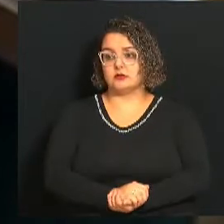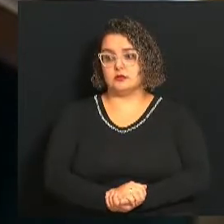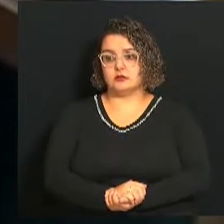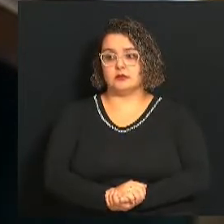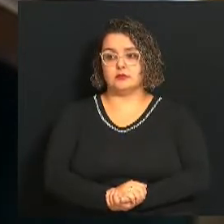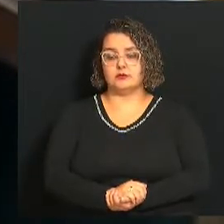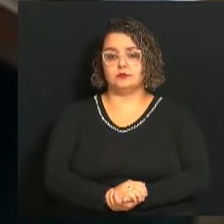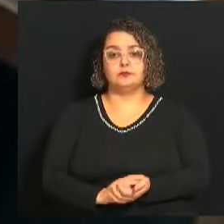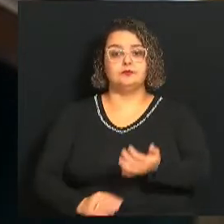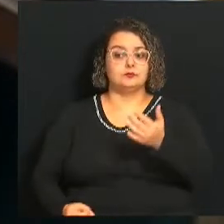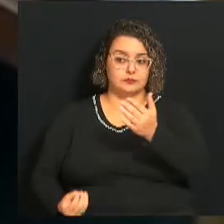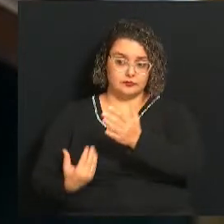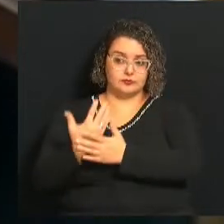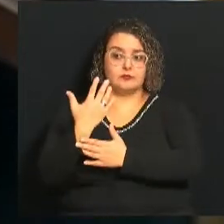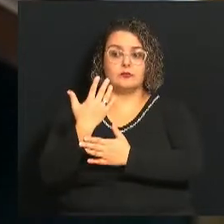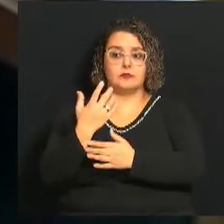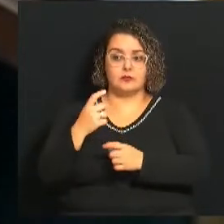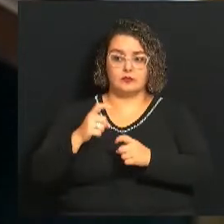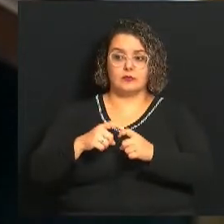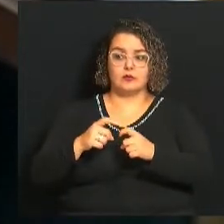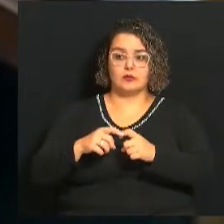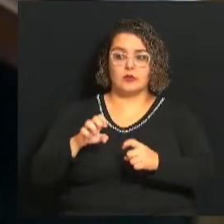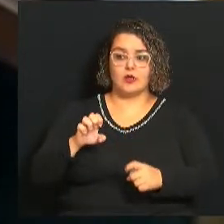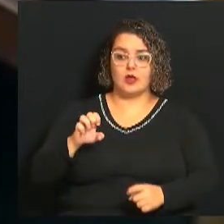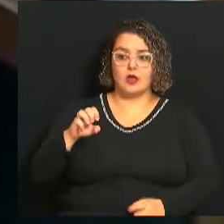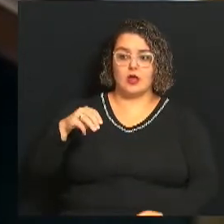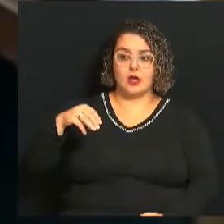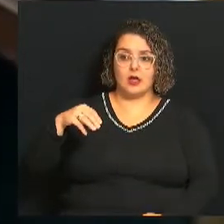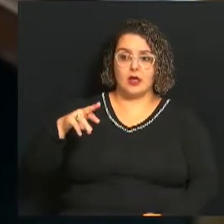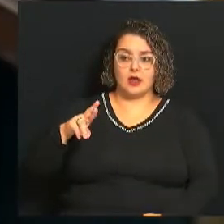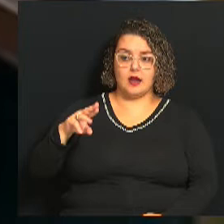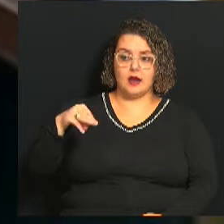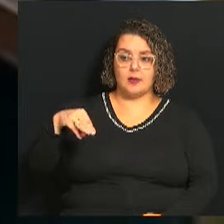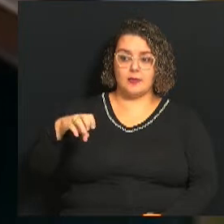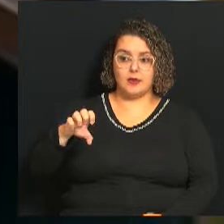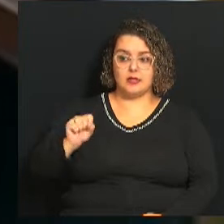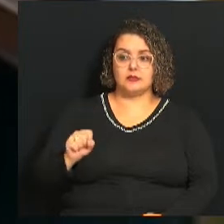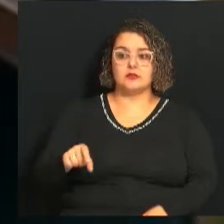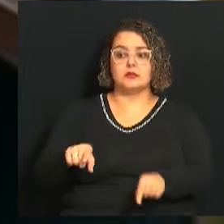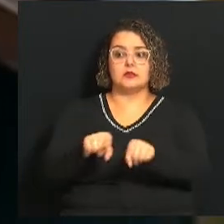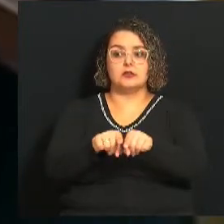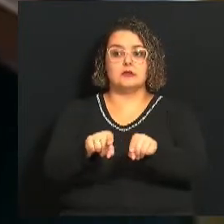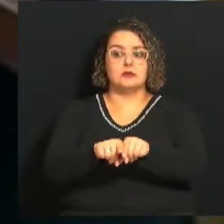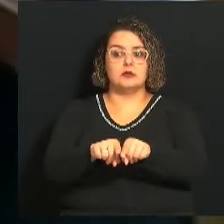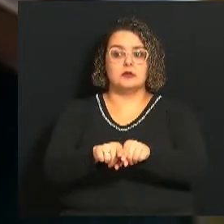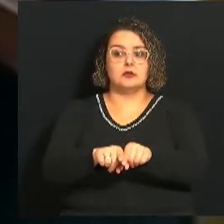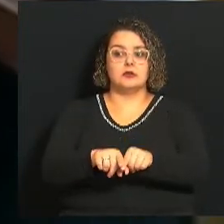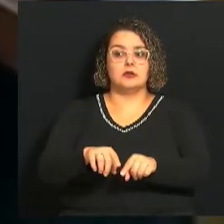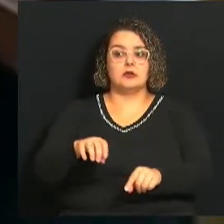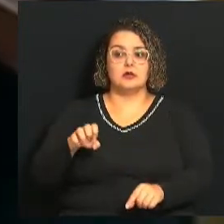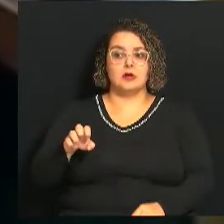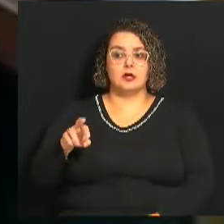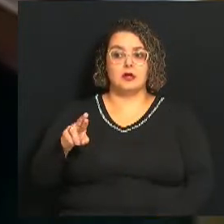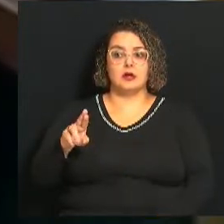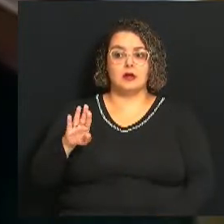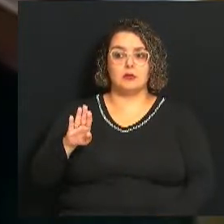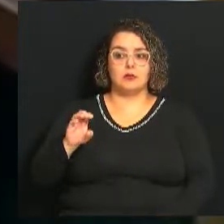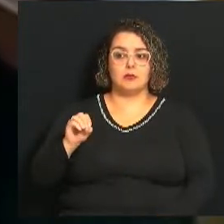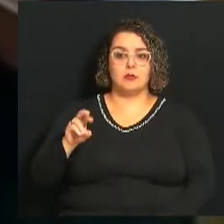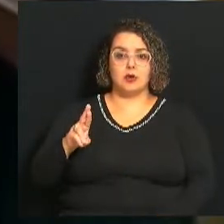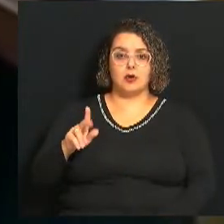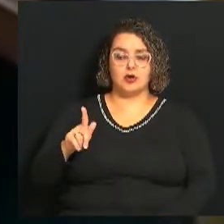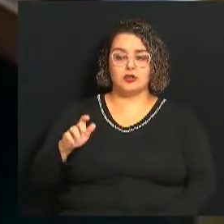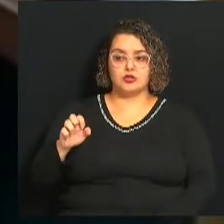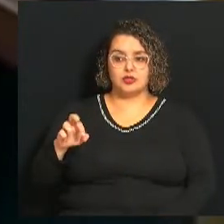criada pelo Dr. Hermes Moreira de Souza e pelo saudoso também Hermógenes de Freitas